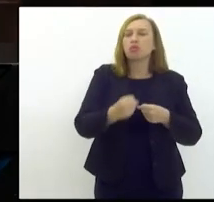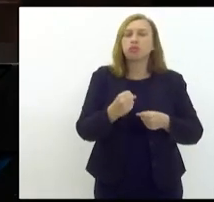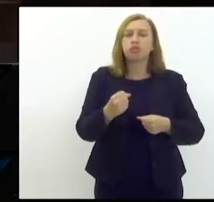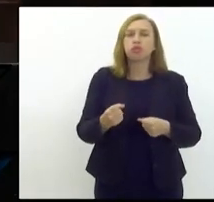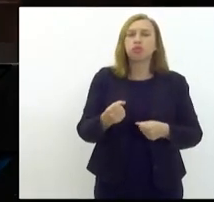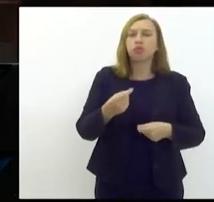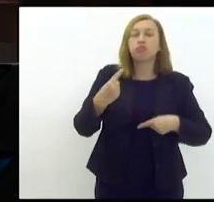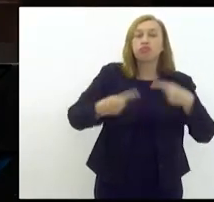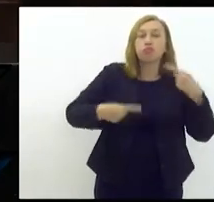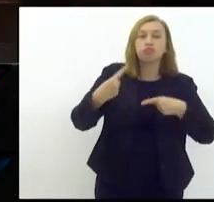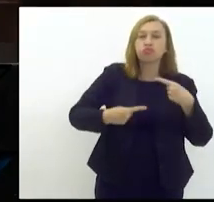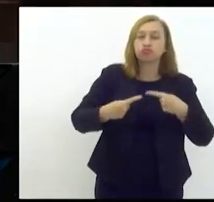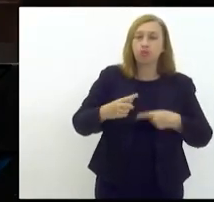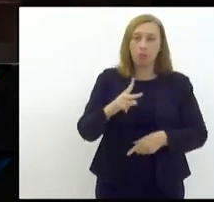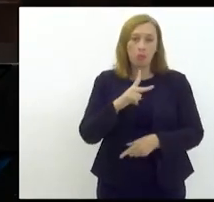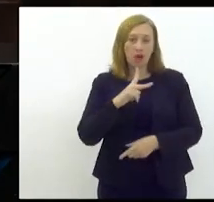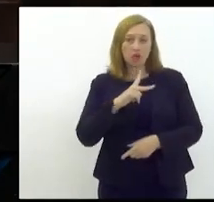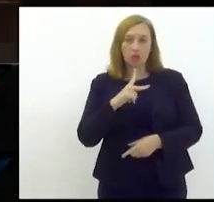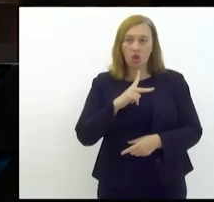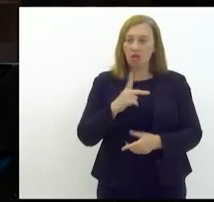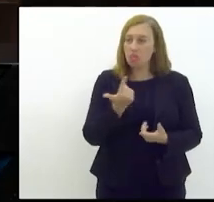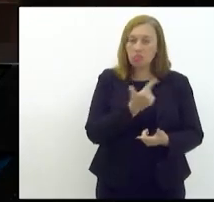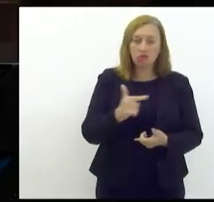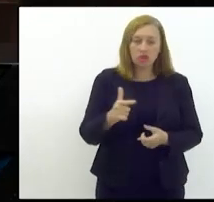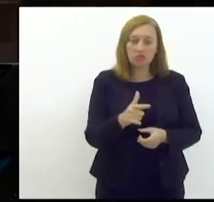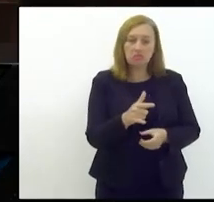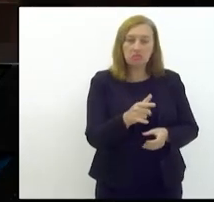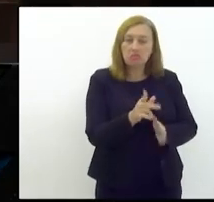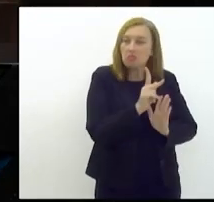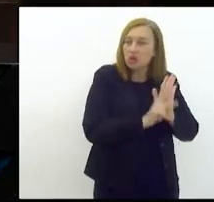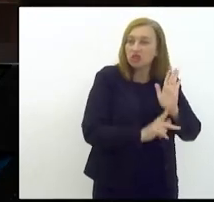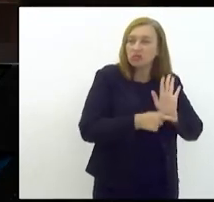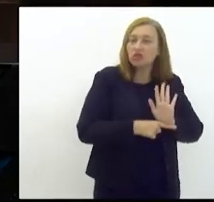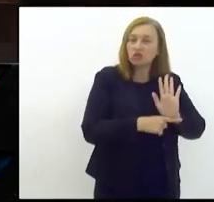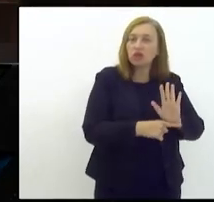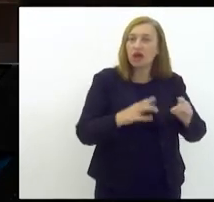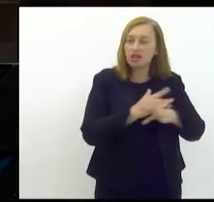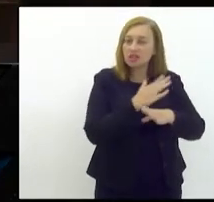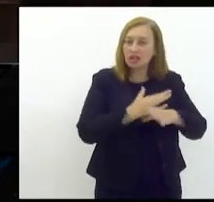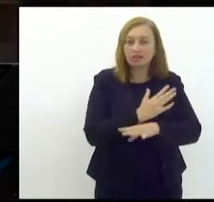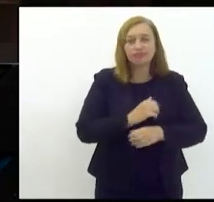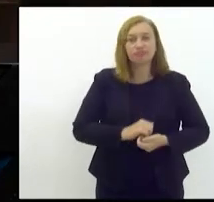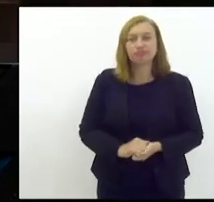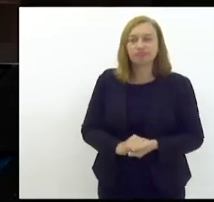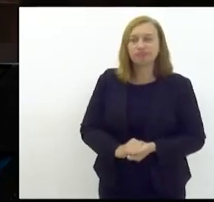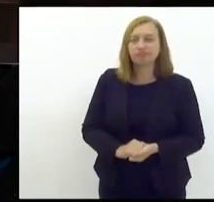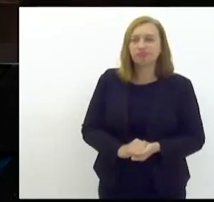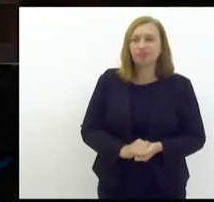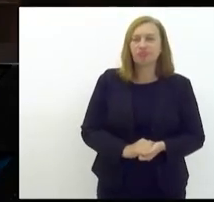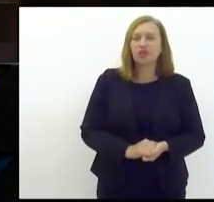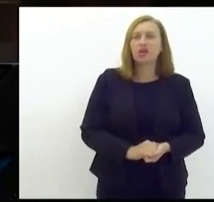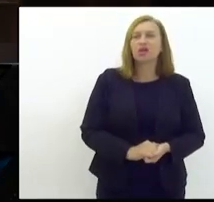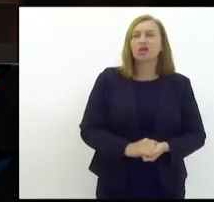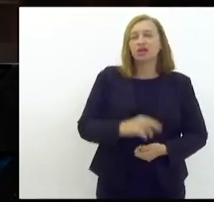vocês não tem projetos para a população de nossa cidade fica aqui presidente